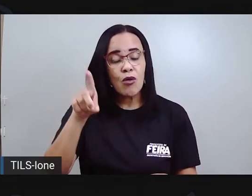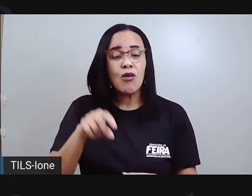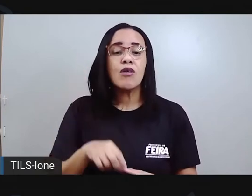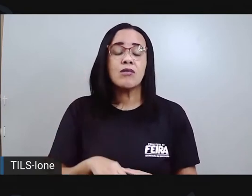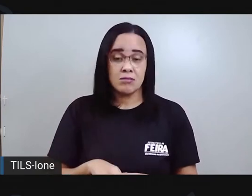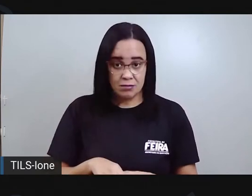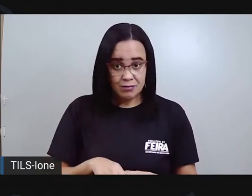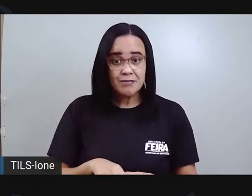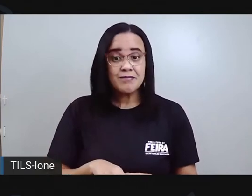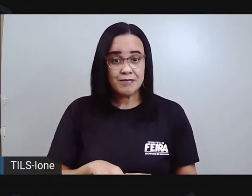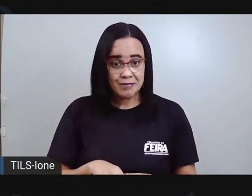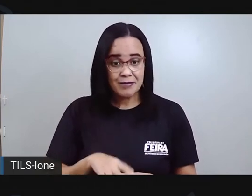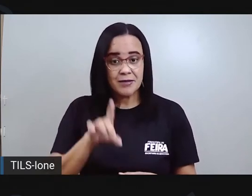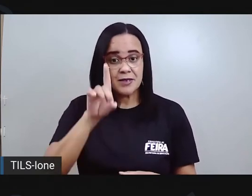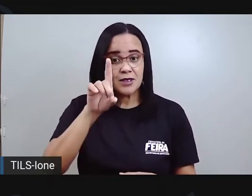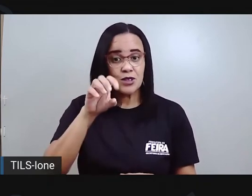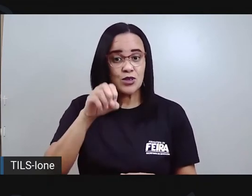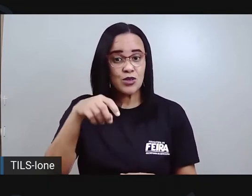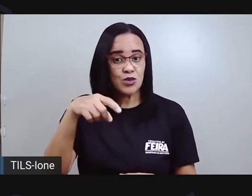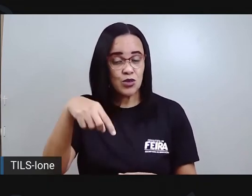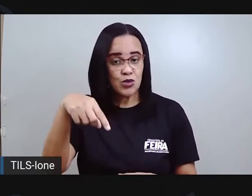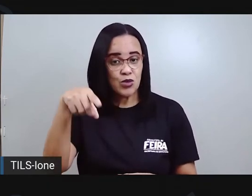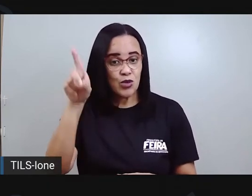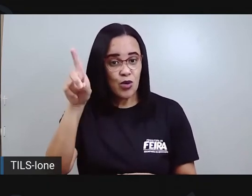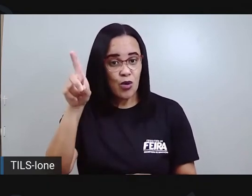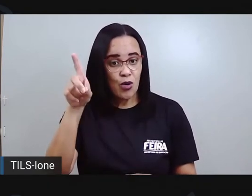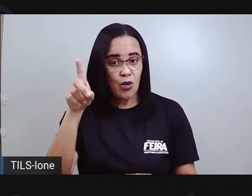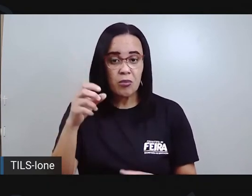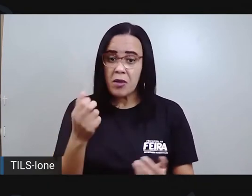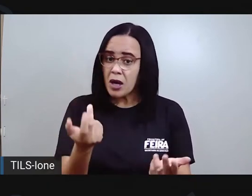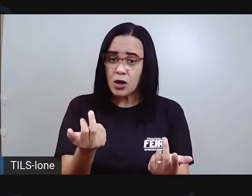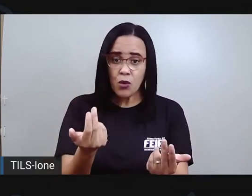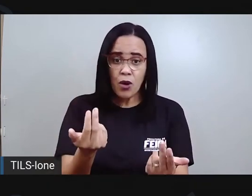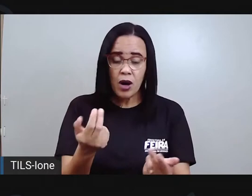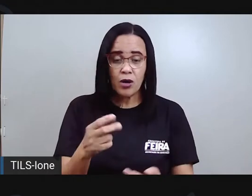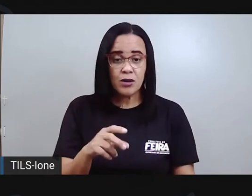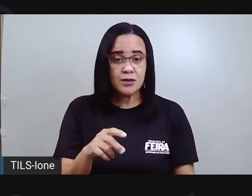Dó! Olha o dó. Agora o agudo, olha. A mesma nota, só que lá em cima.